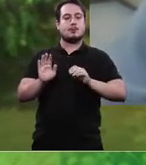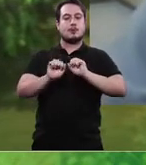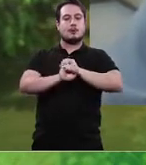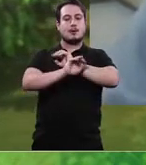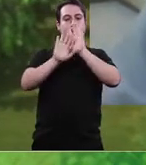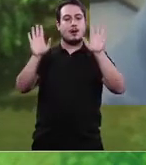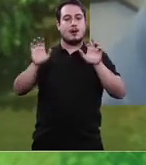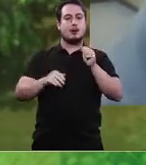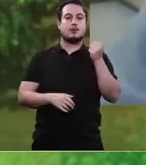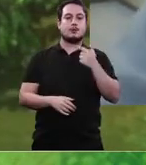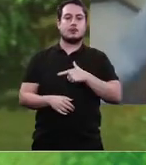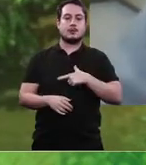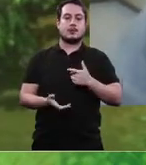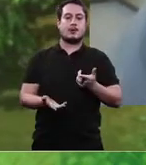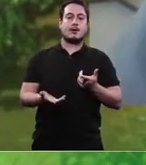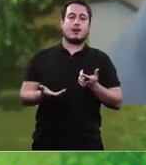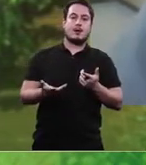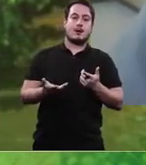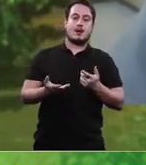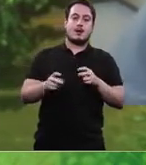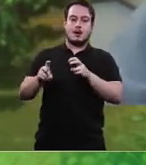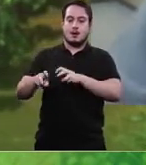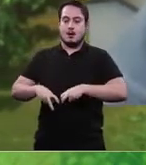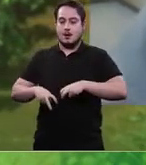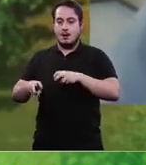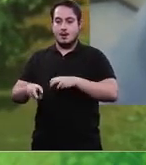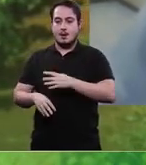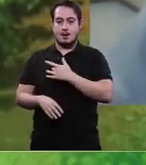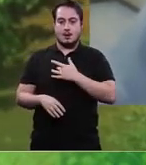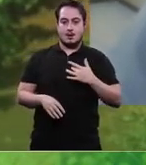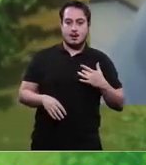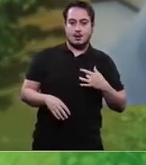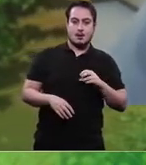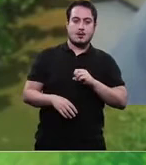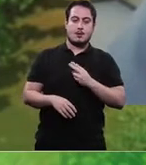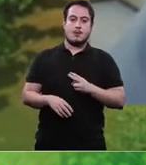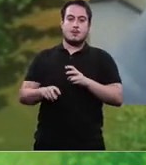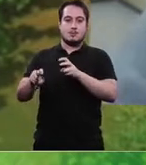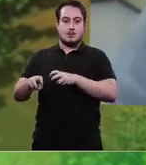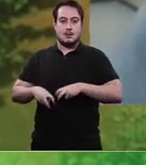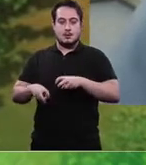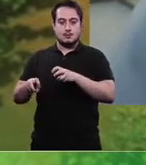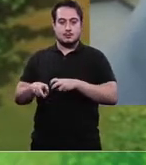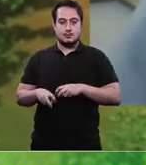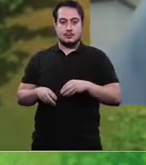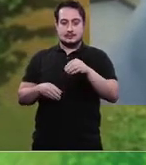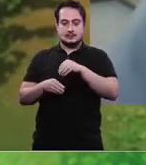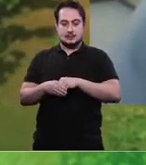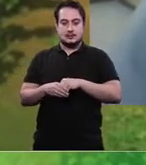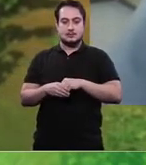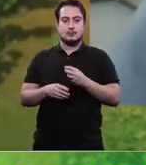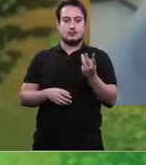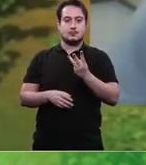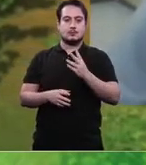do que é uma agricultura sadia, uma agricultura sustentável, uma agricultura que está dentro dos pilares